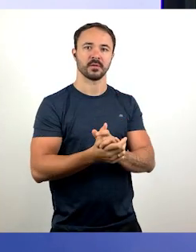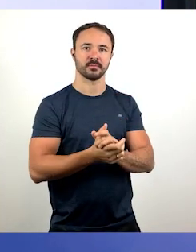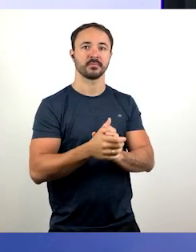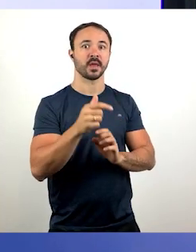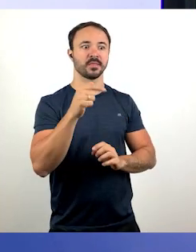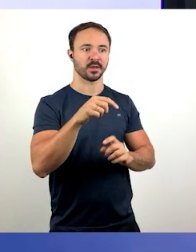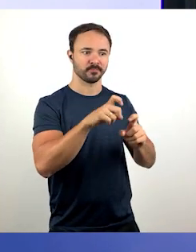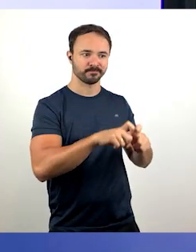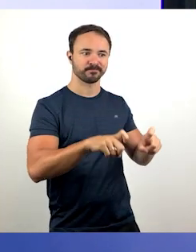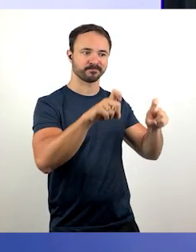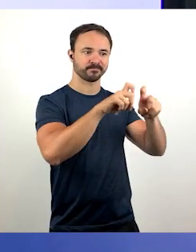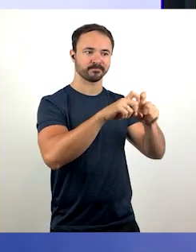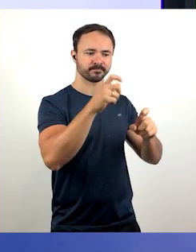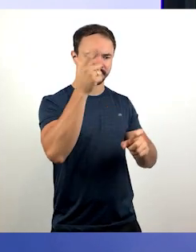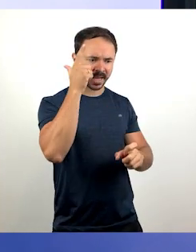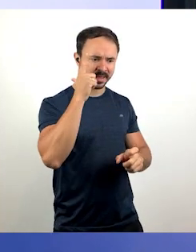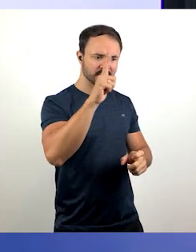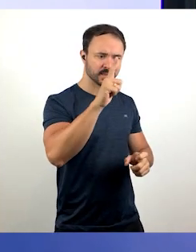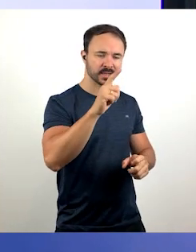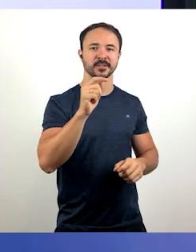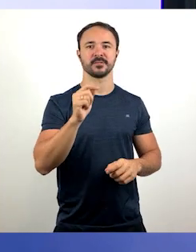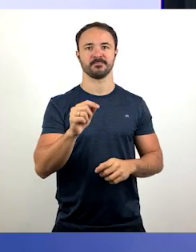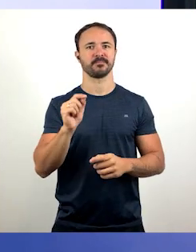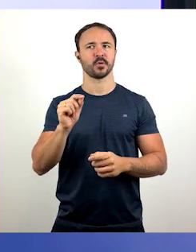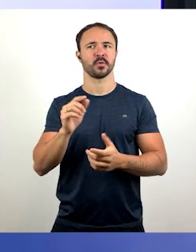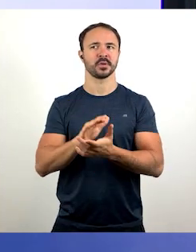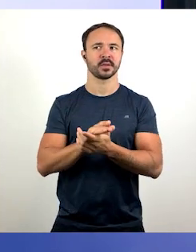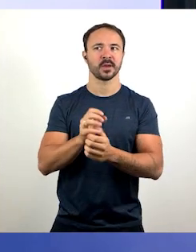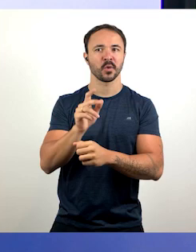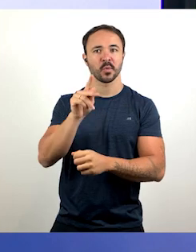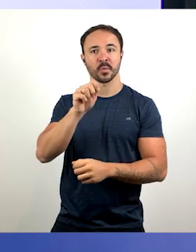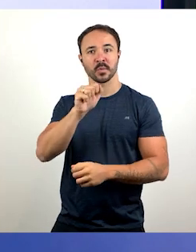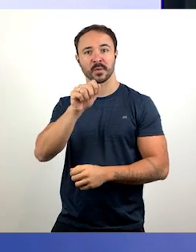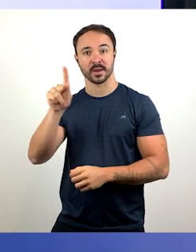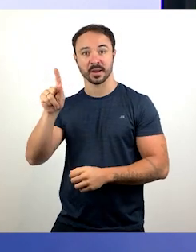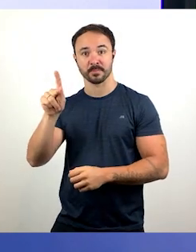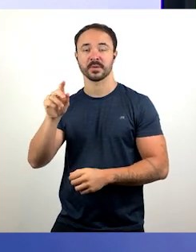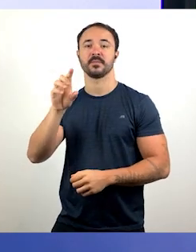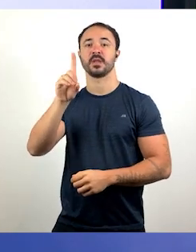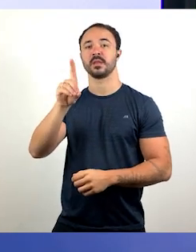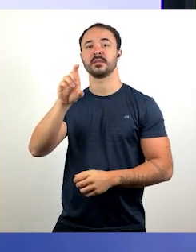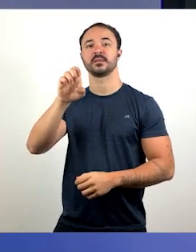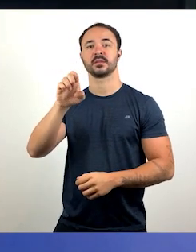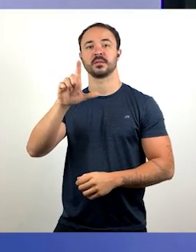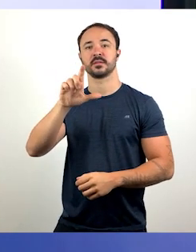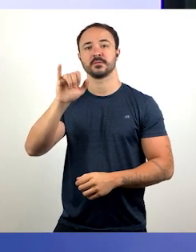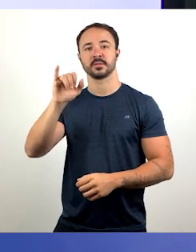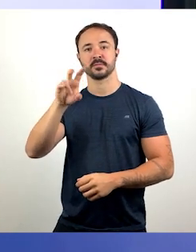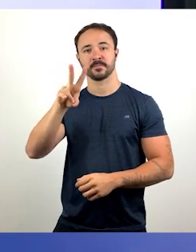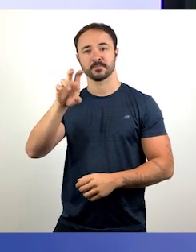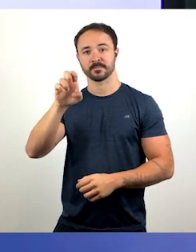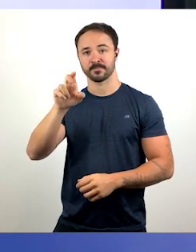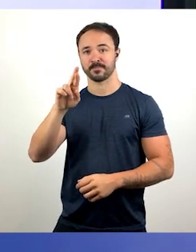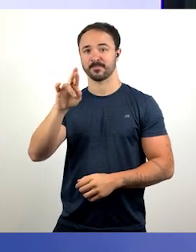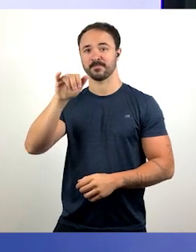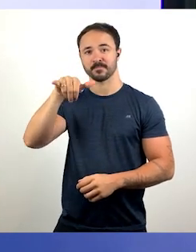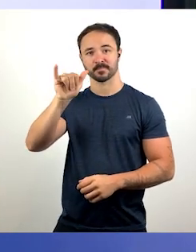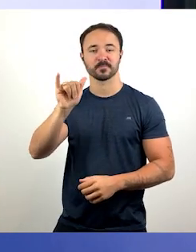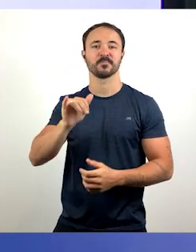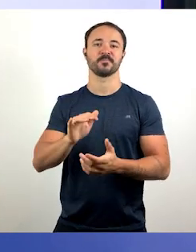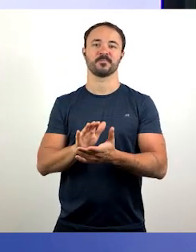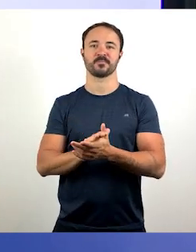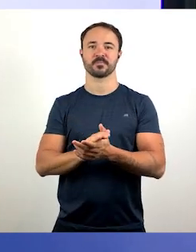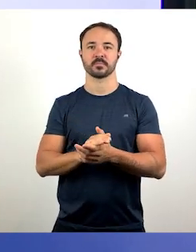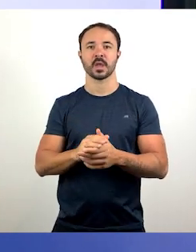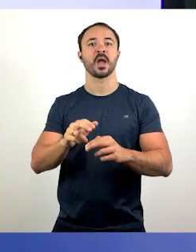é um sistema delivery, onde faz entregas de comida. Para isso, nós temos este sistema. Nós temos